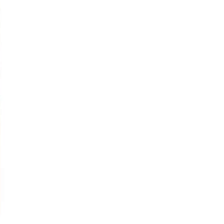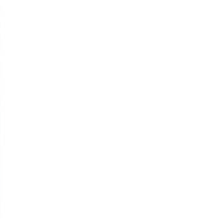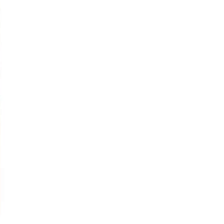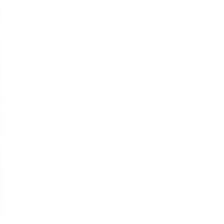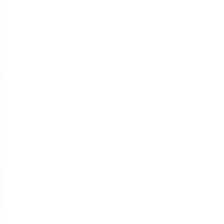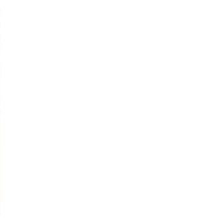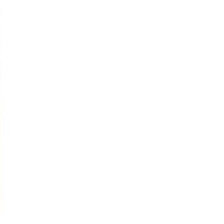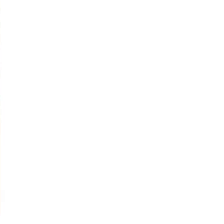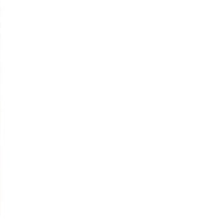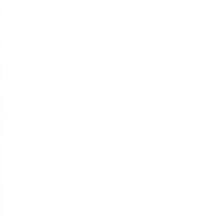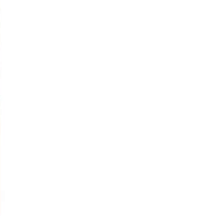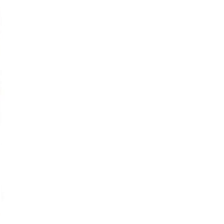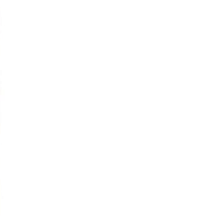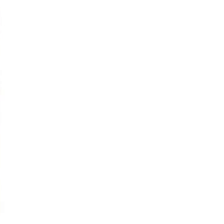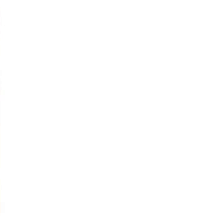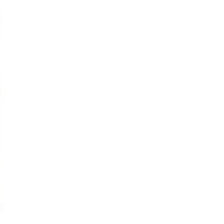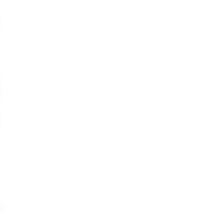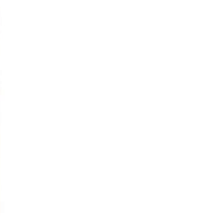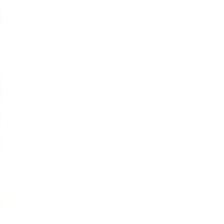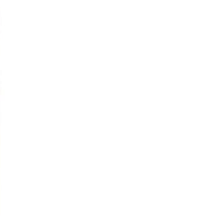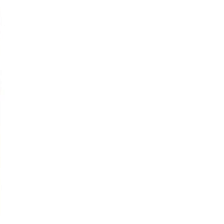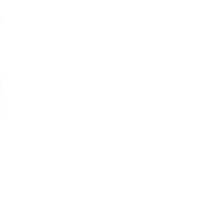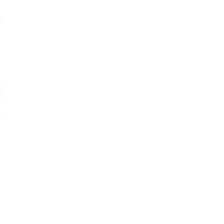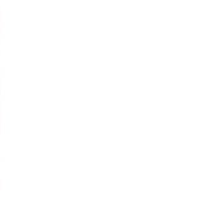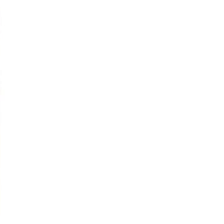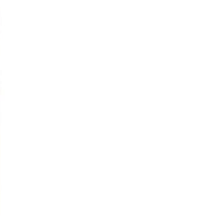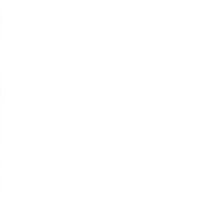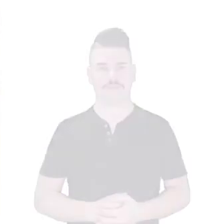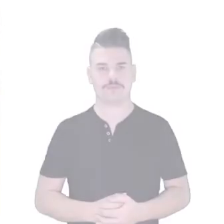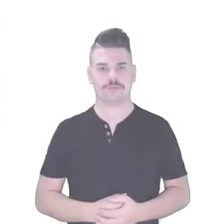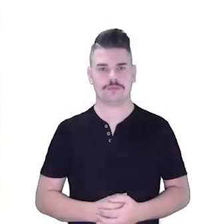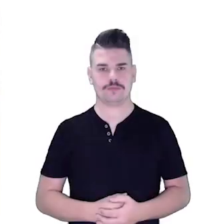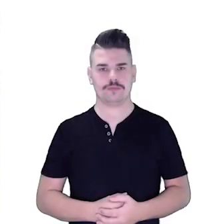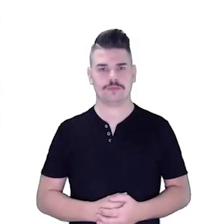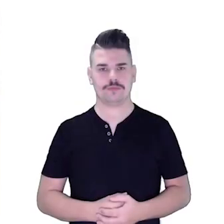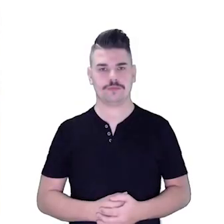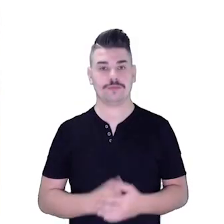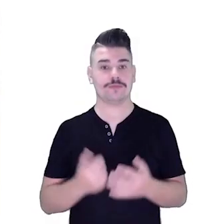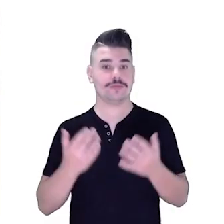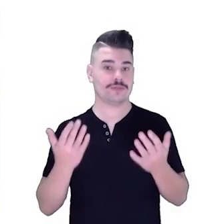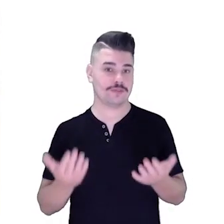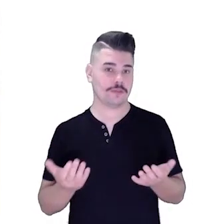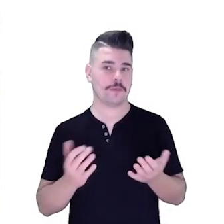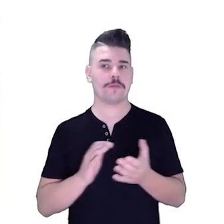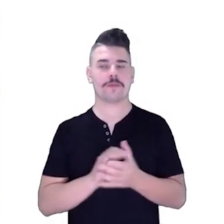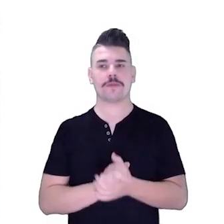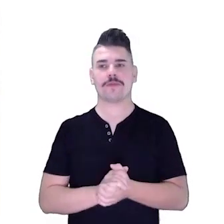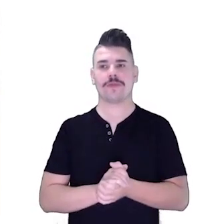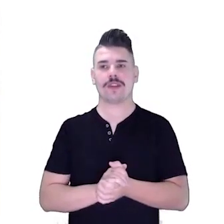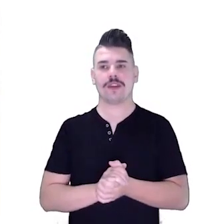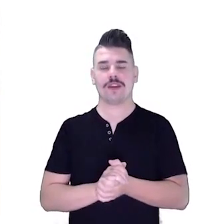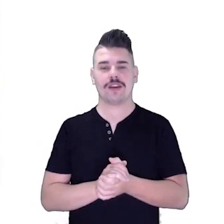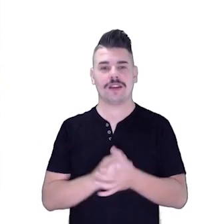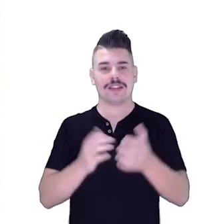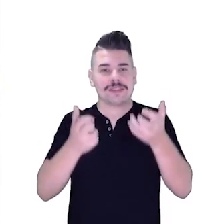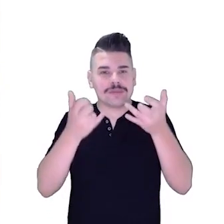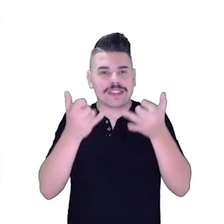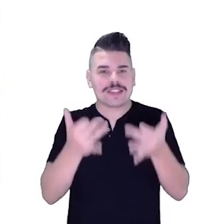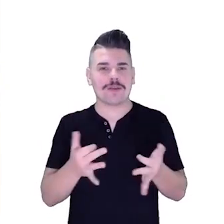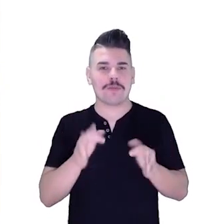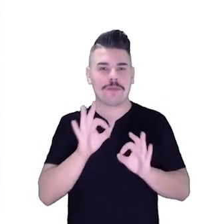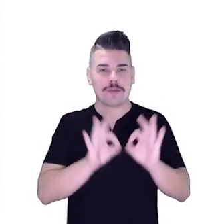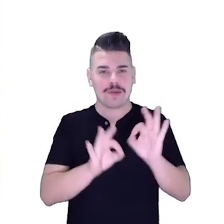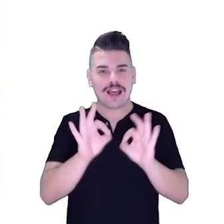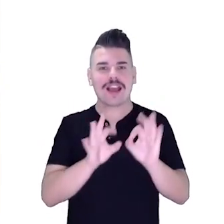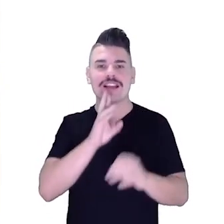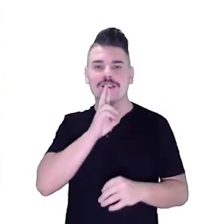two reasons. Yeah. Thank you. É, então ela está aqui, ela vai estruturar a resposta dela